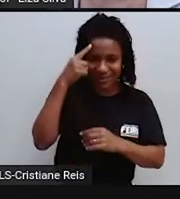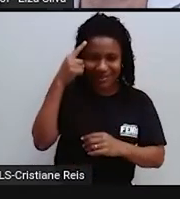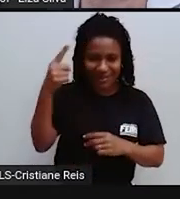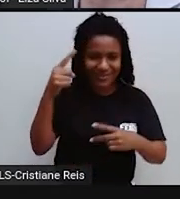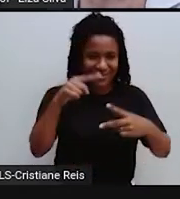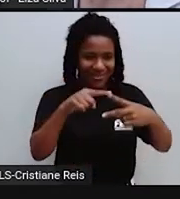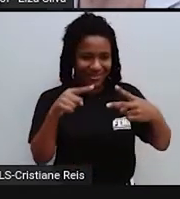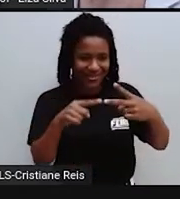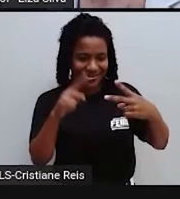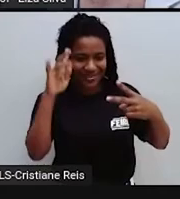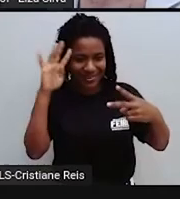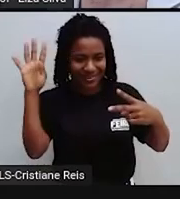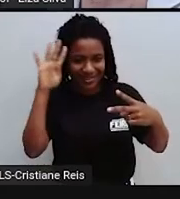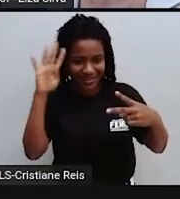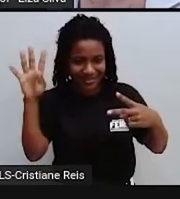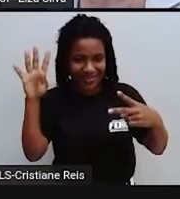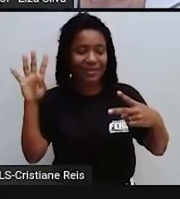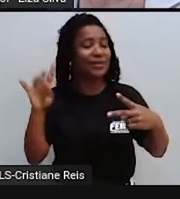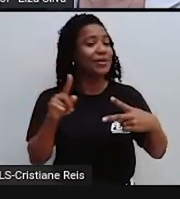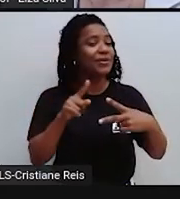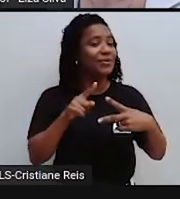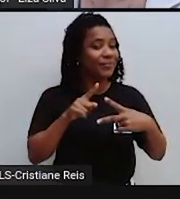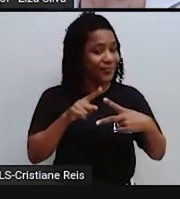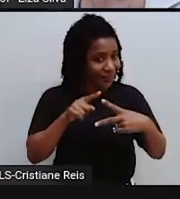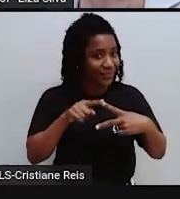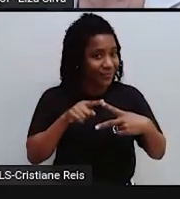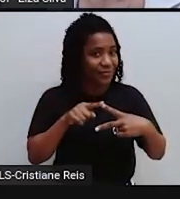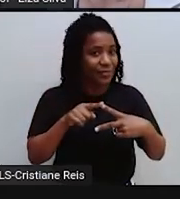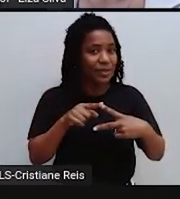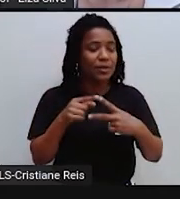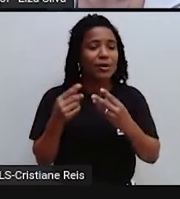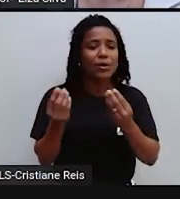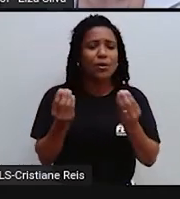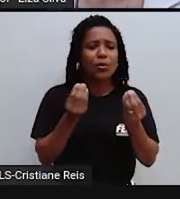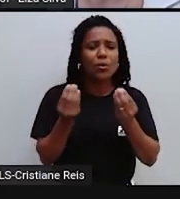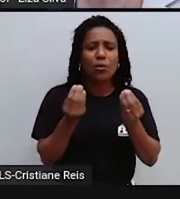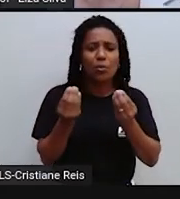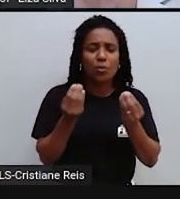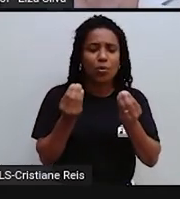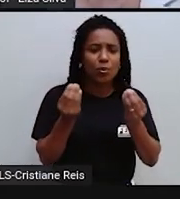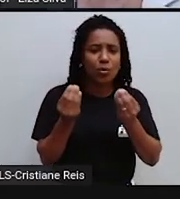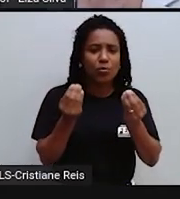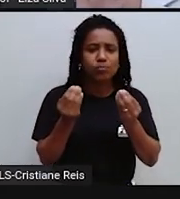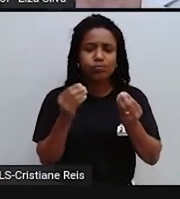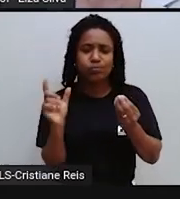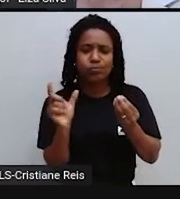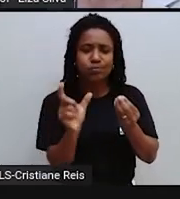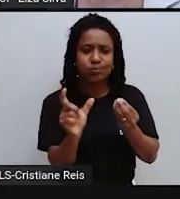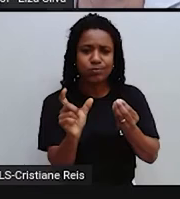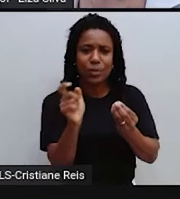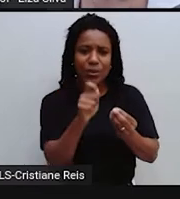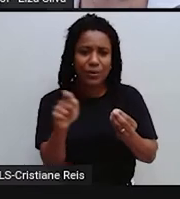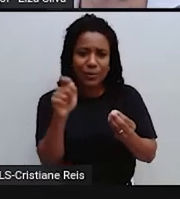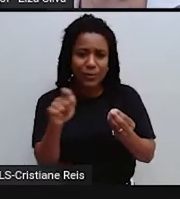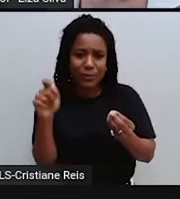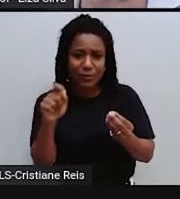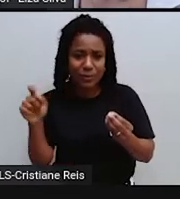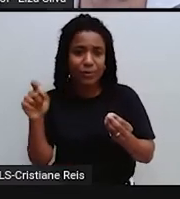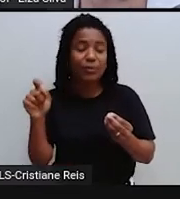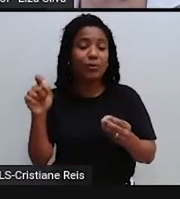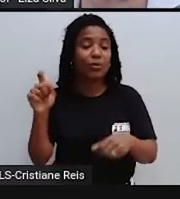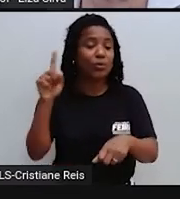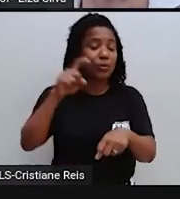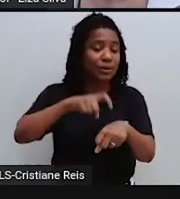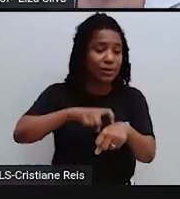início da aula, como nós utilizamos, né, em quais situações nós podemos utilizar esse tempo verbal